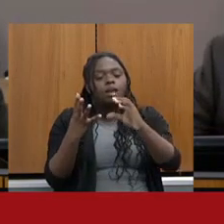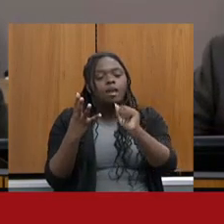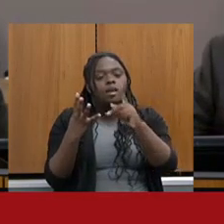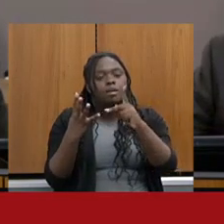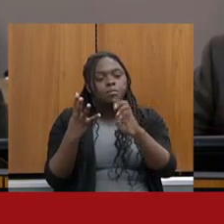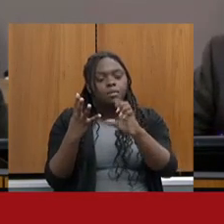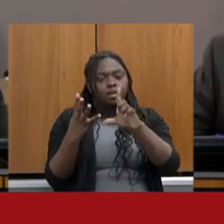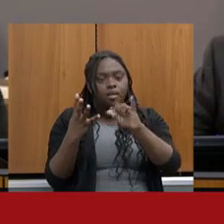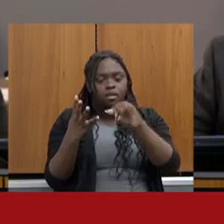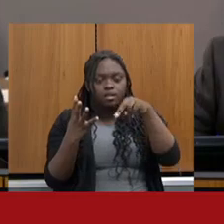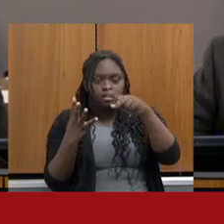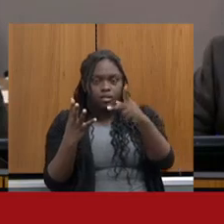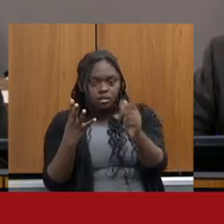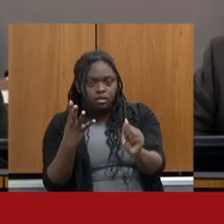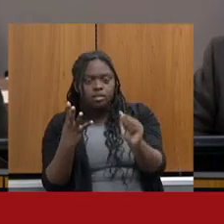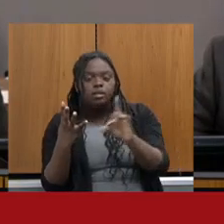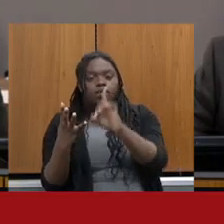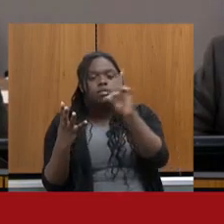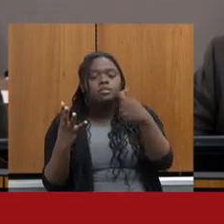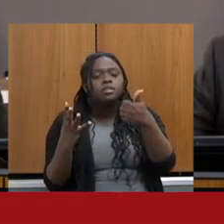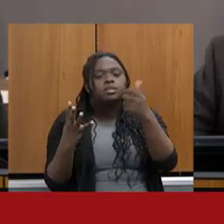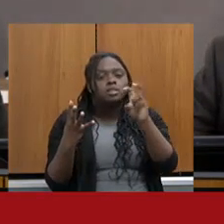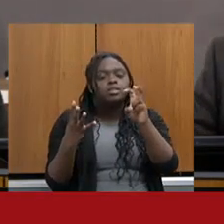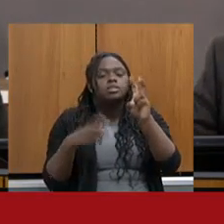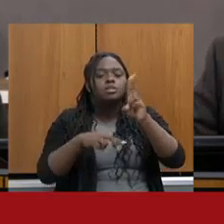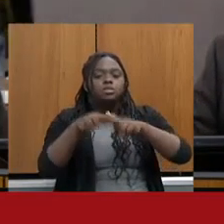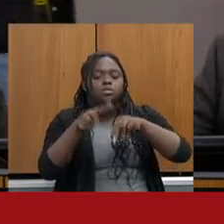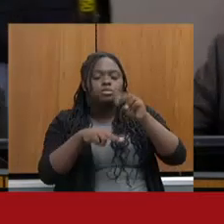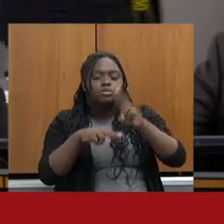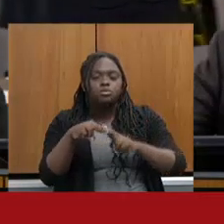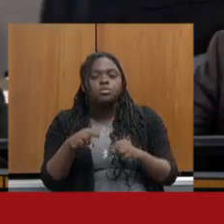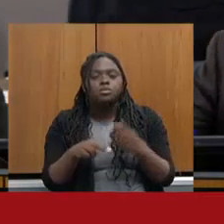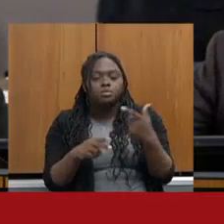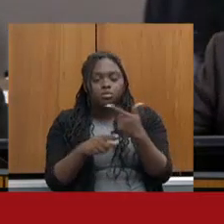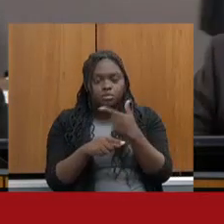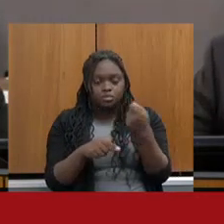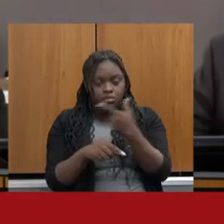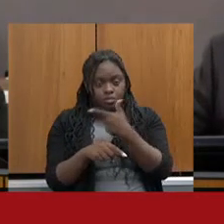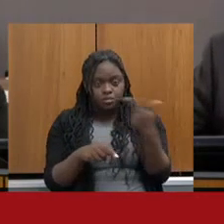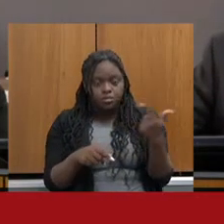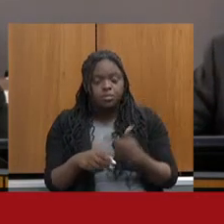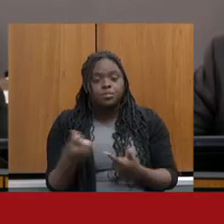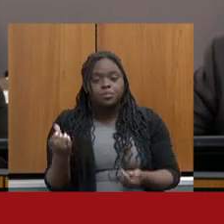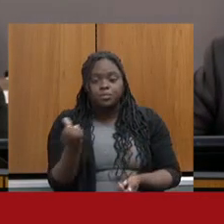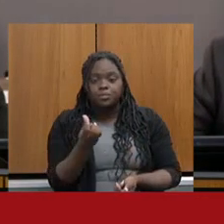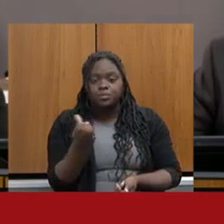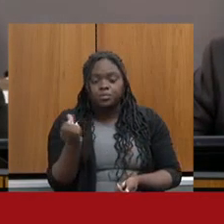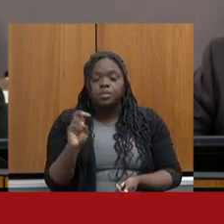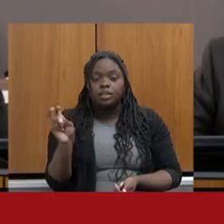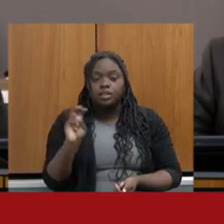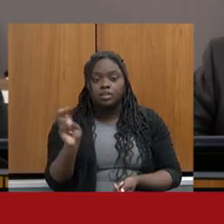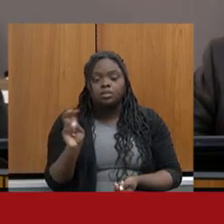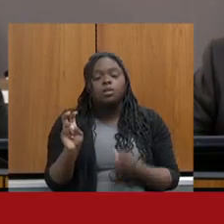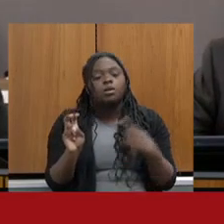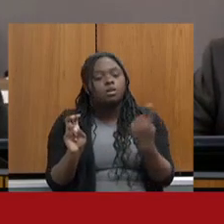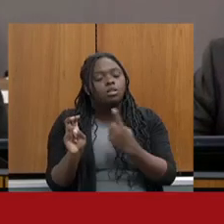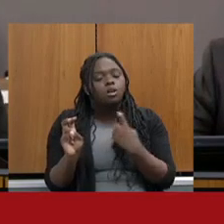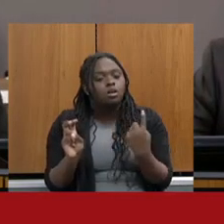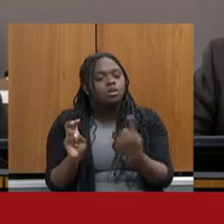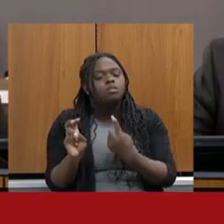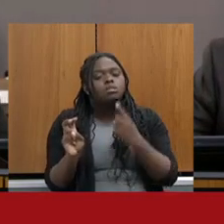data de 15 de junho de 22 pode passar estivemos ou Estamos atendendo